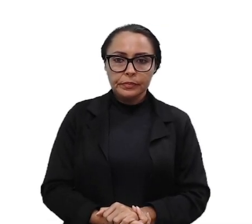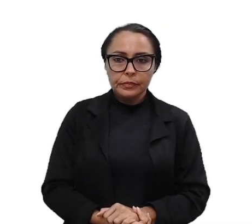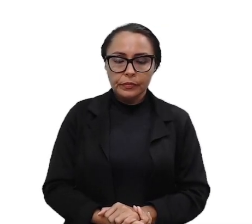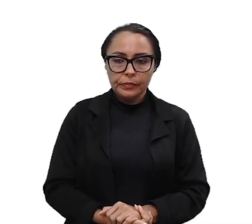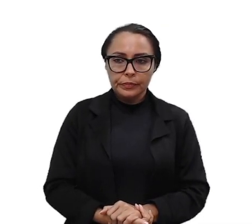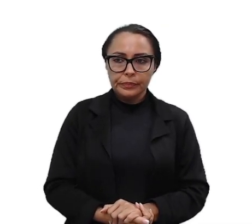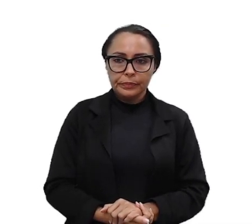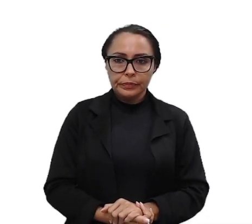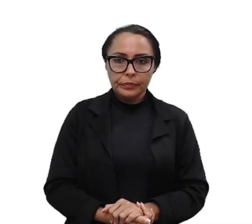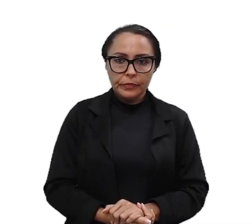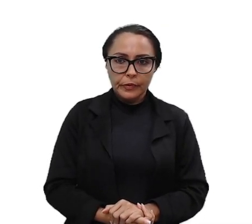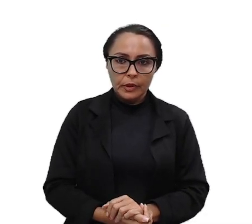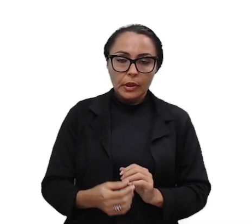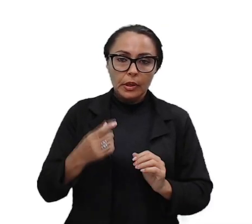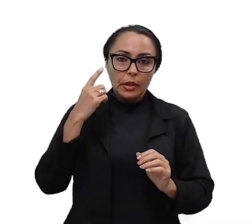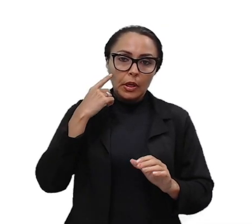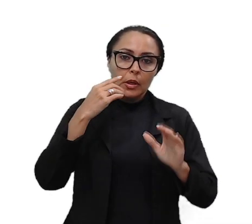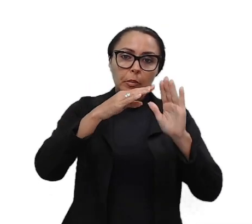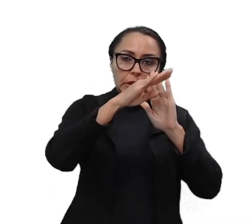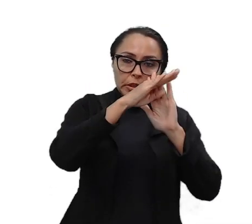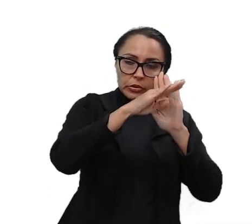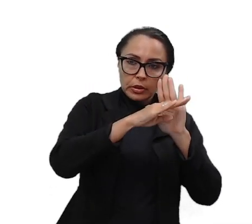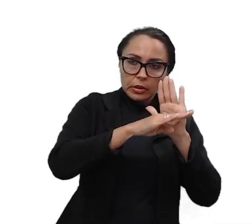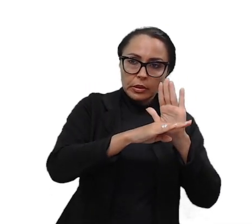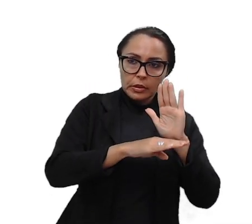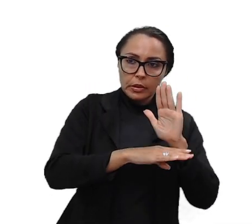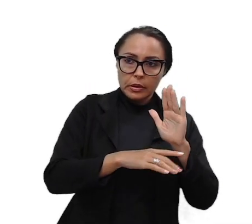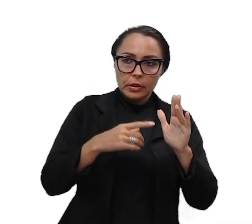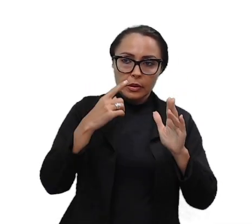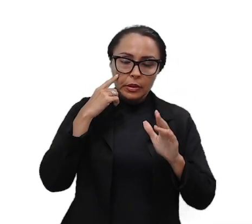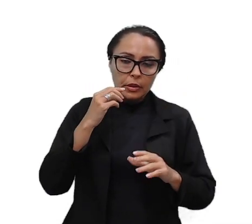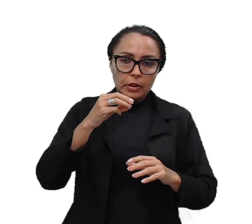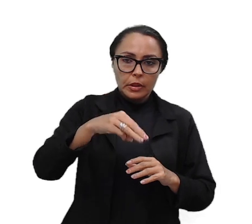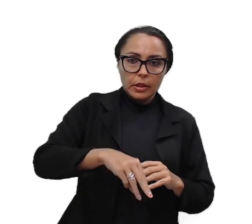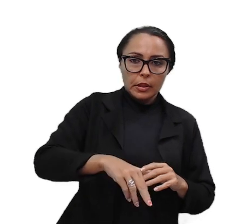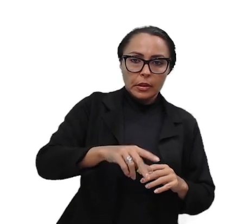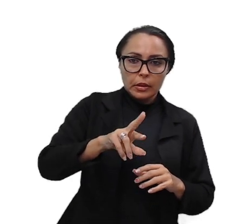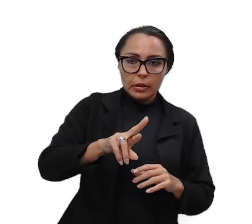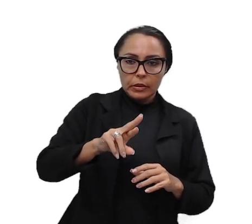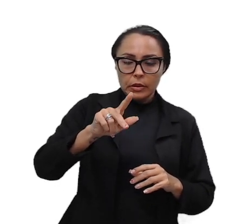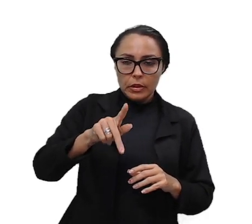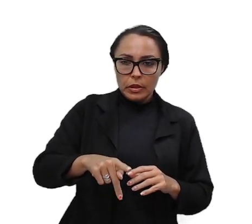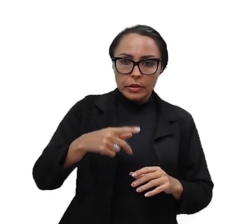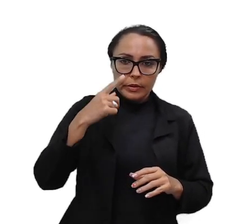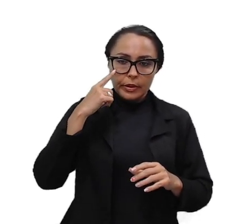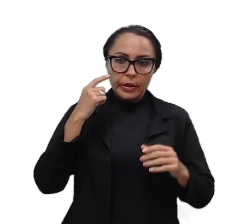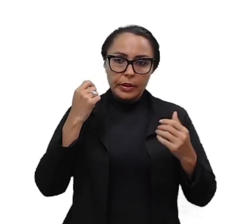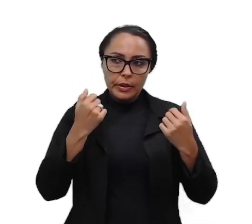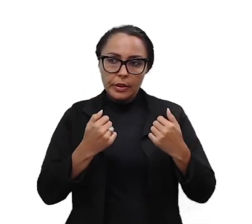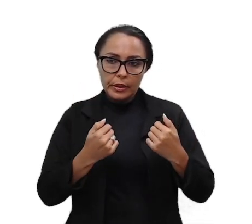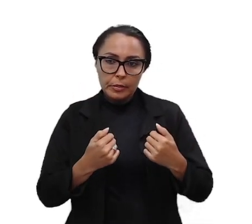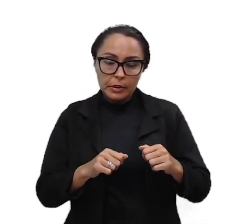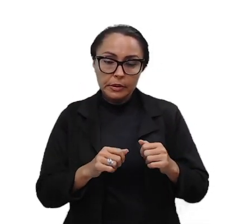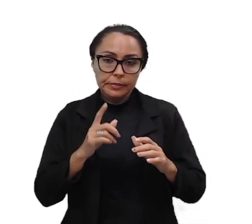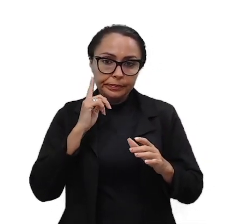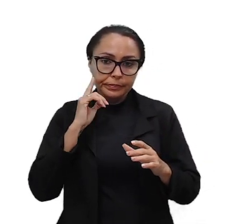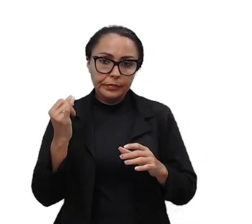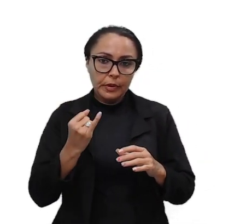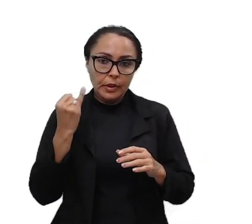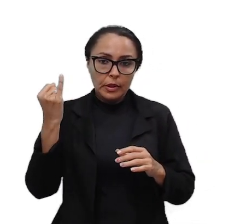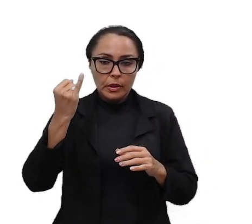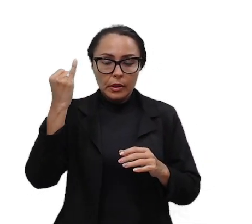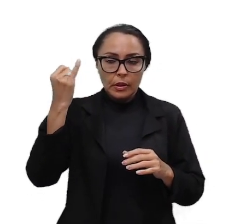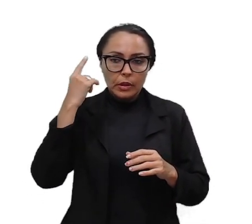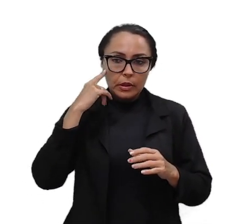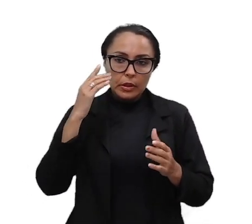Vamos lá. Planejamento das necessidades de materiais. Para que os cálculos do MRP sejam precisos, é importante levar em consideração